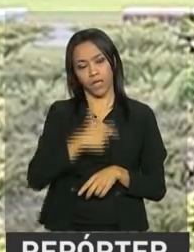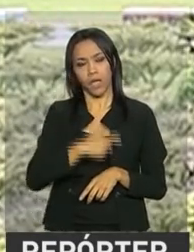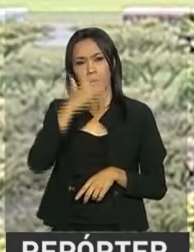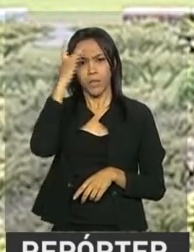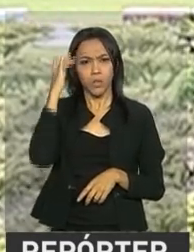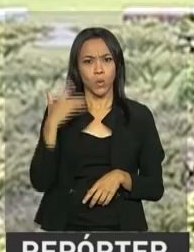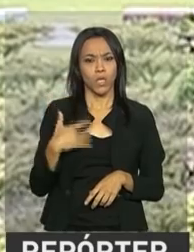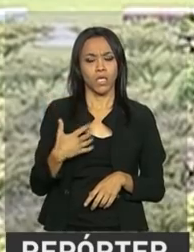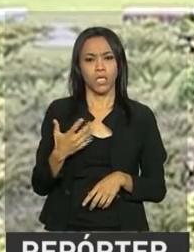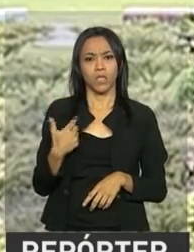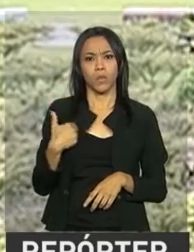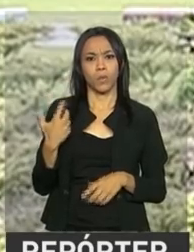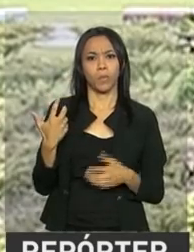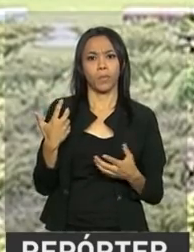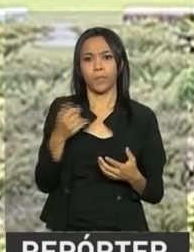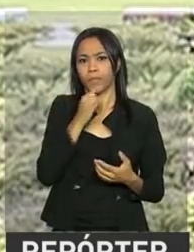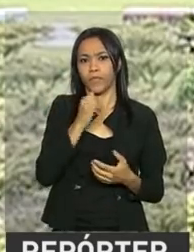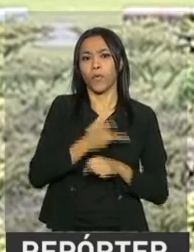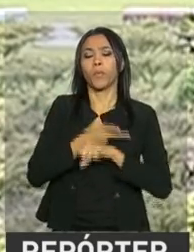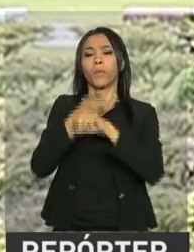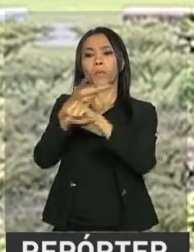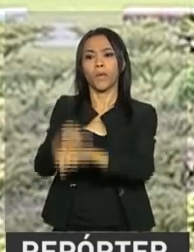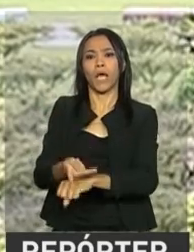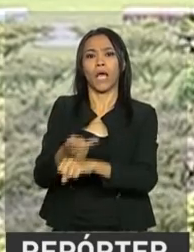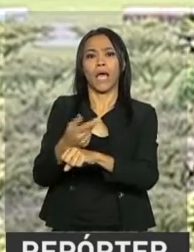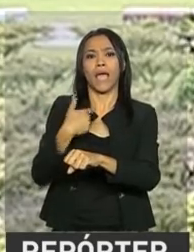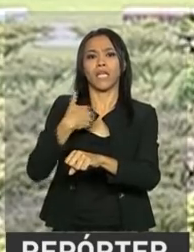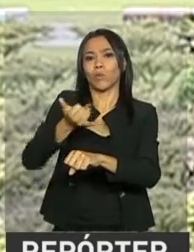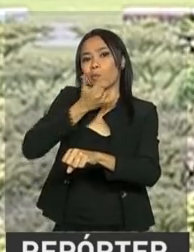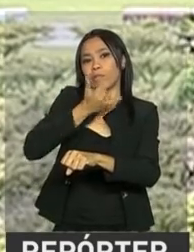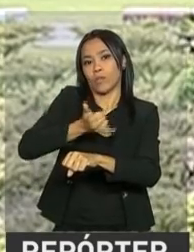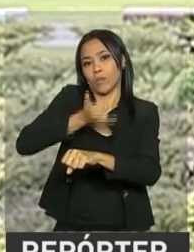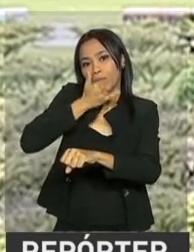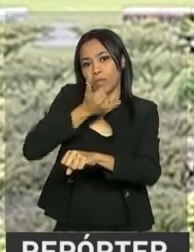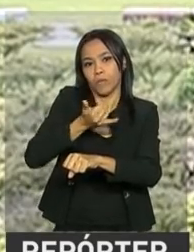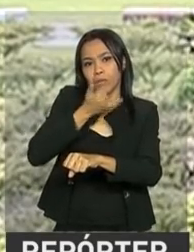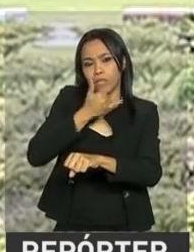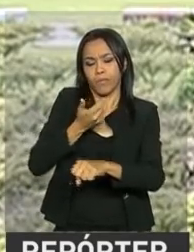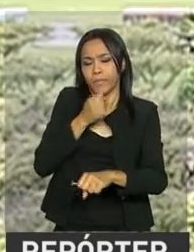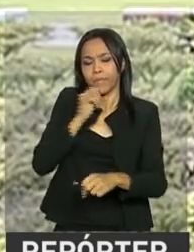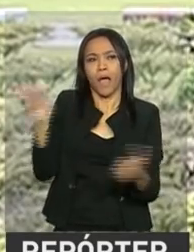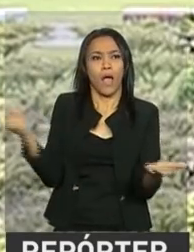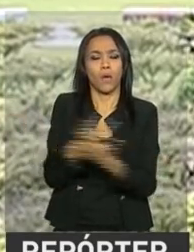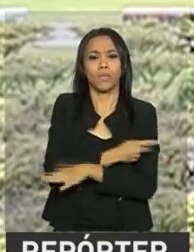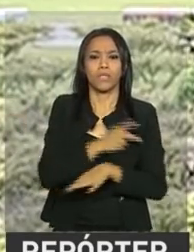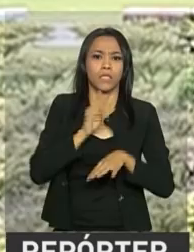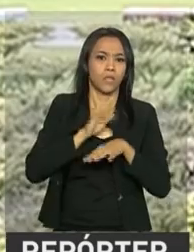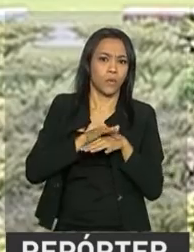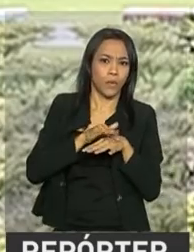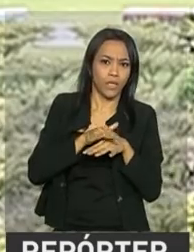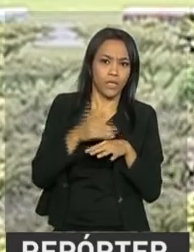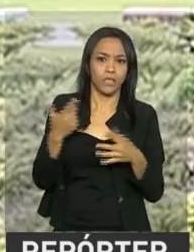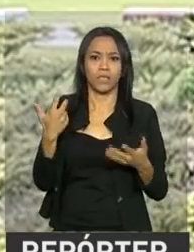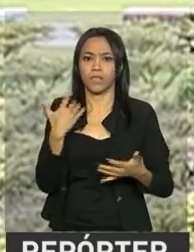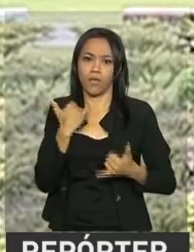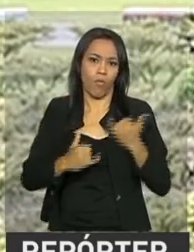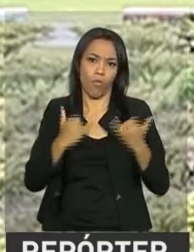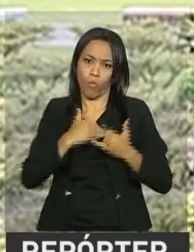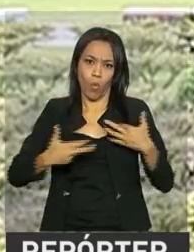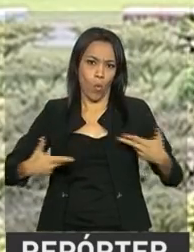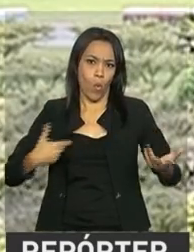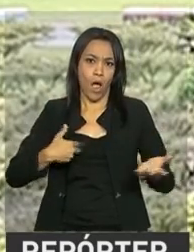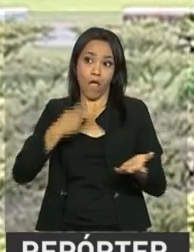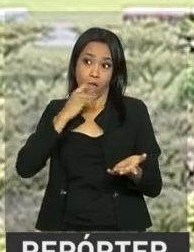não pode ser recusado em nenhuma situação. Ou seja, se ele tiver algum tipo de doença na hora de fechar o plano de saúde,